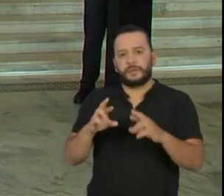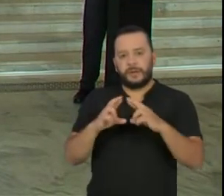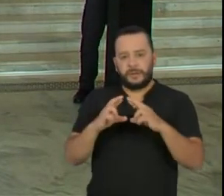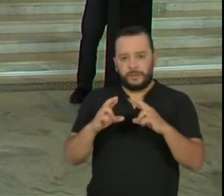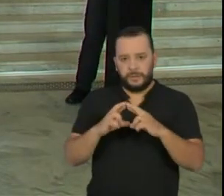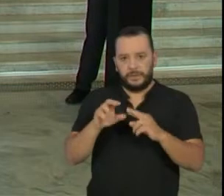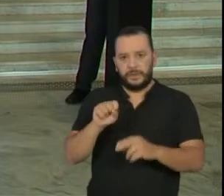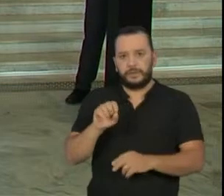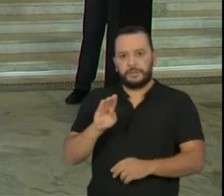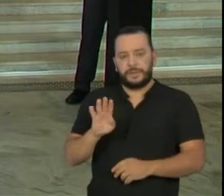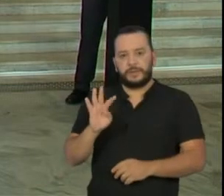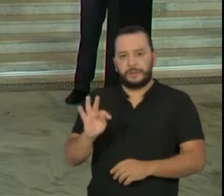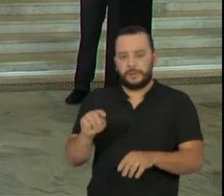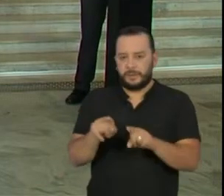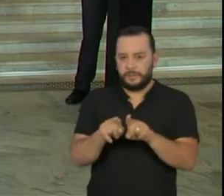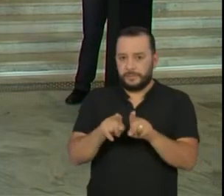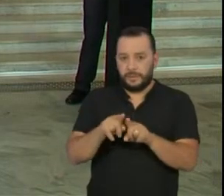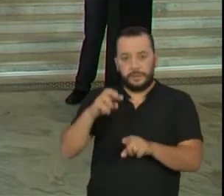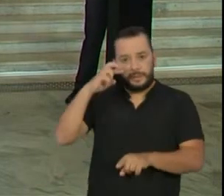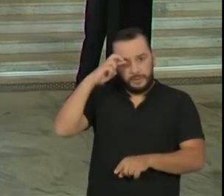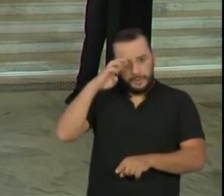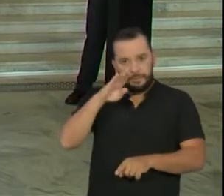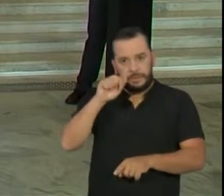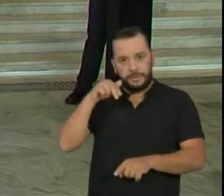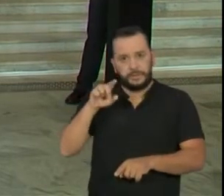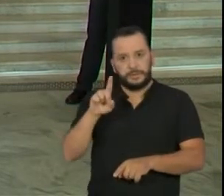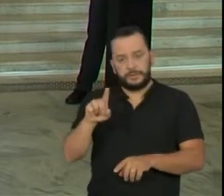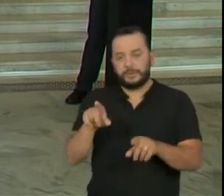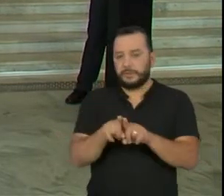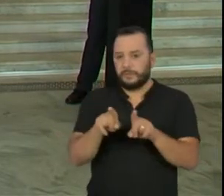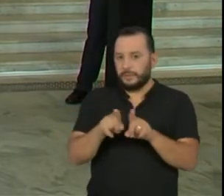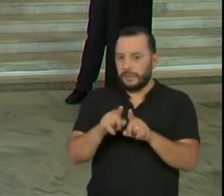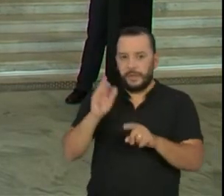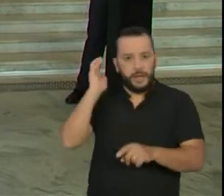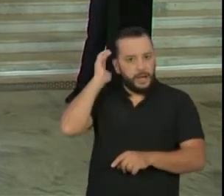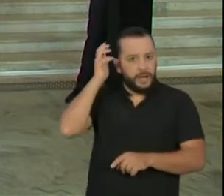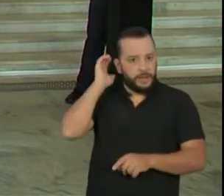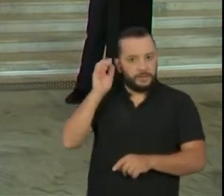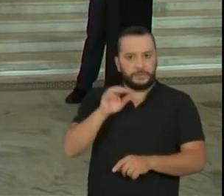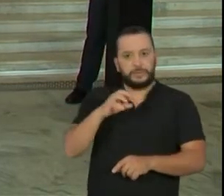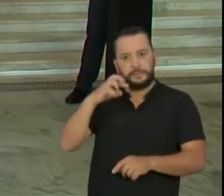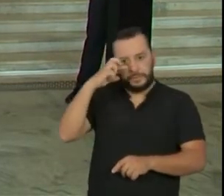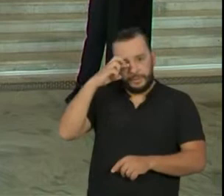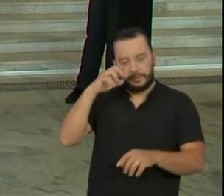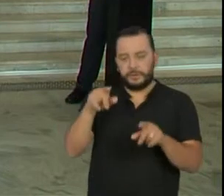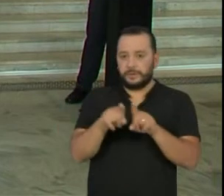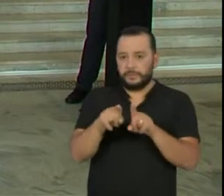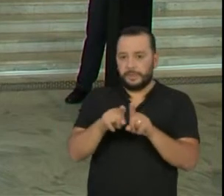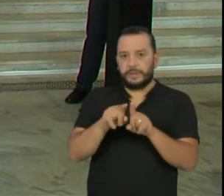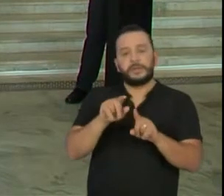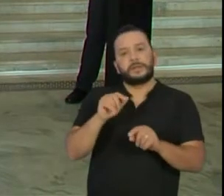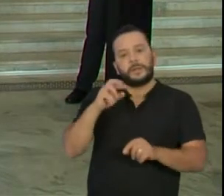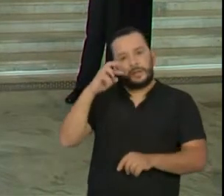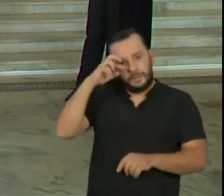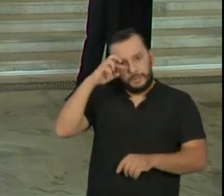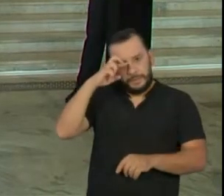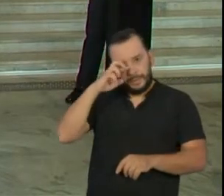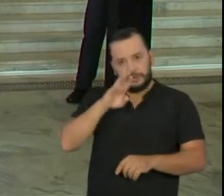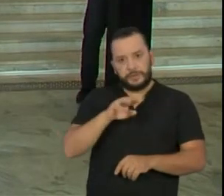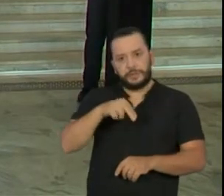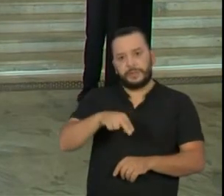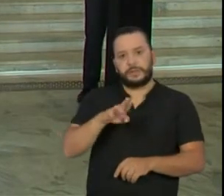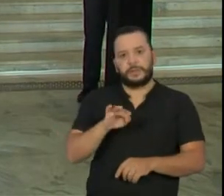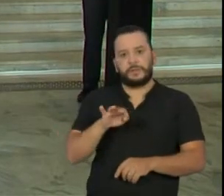SBT, da TV Bandeirantes e da Rádio Bandeirantes e da Rádio Band News e também da